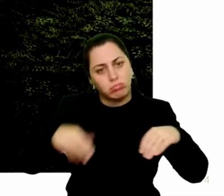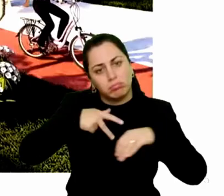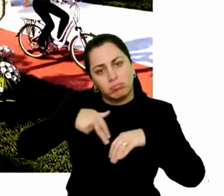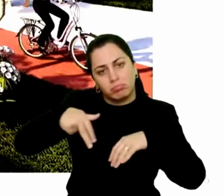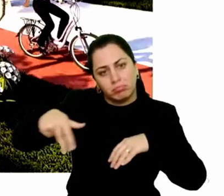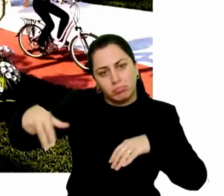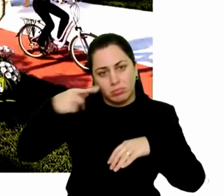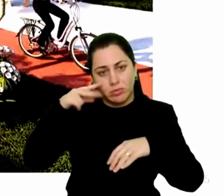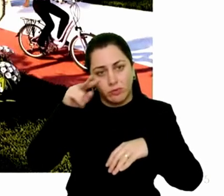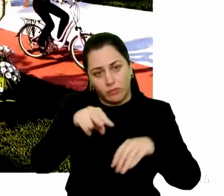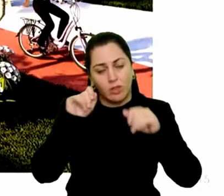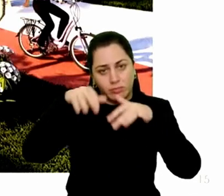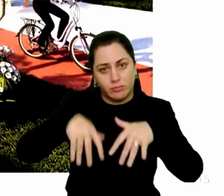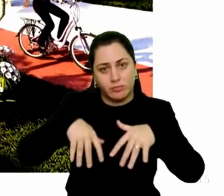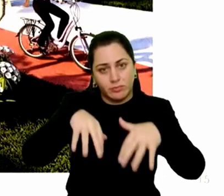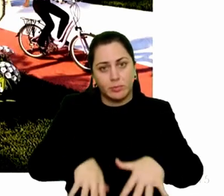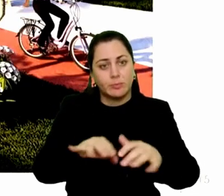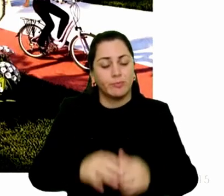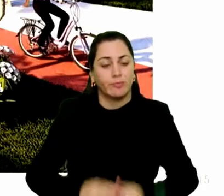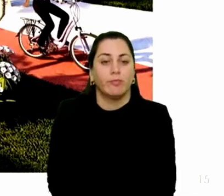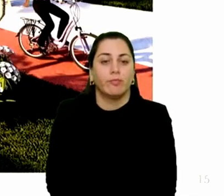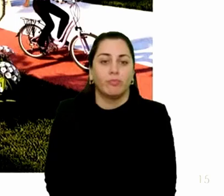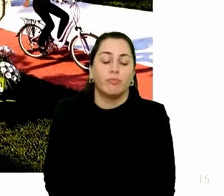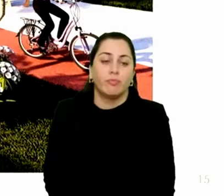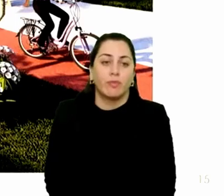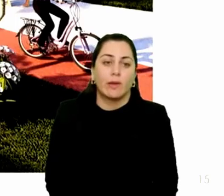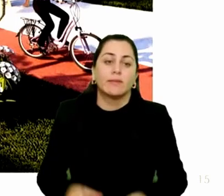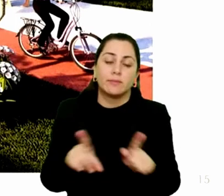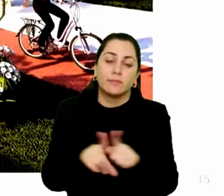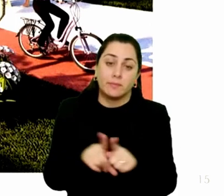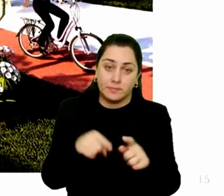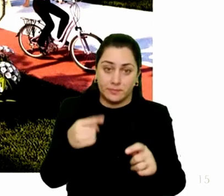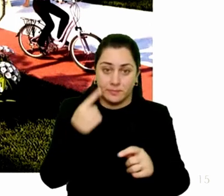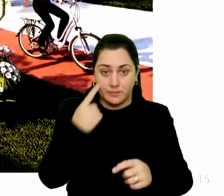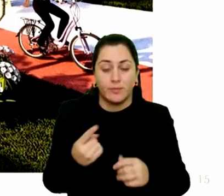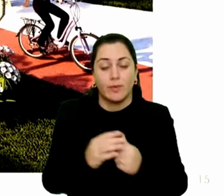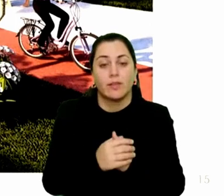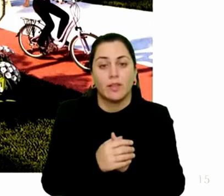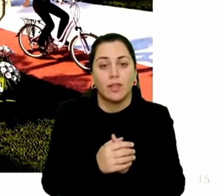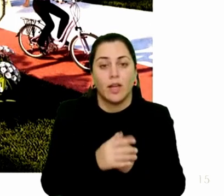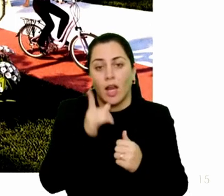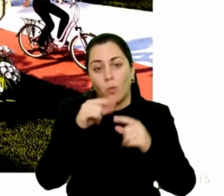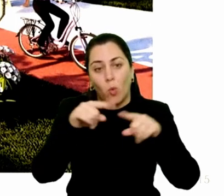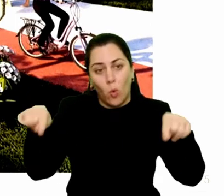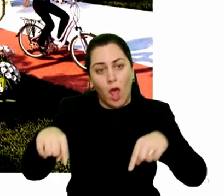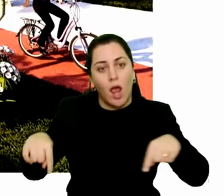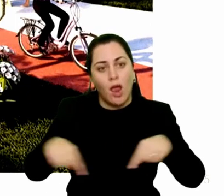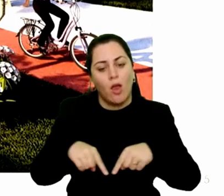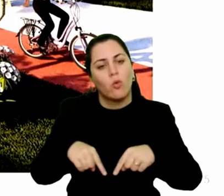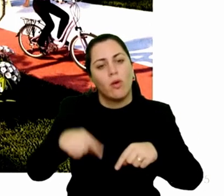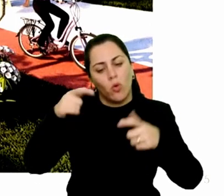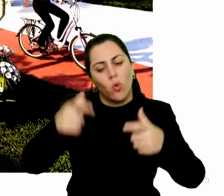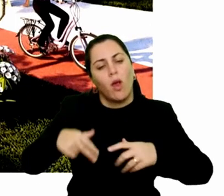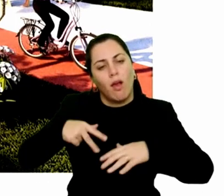E aí, na parte do lago, com um deck suspenso,